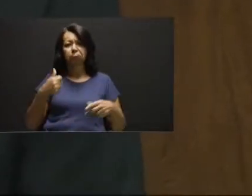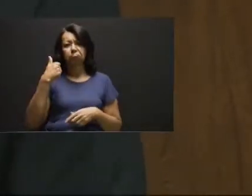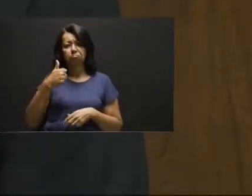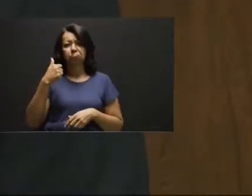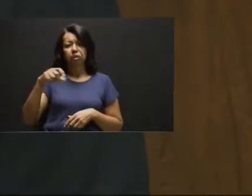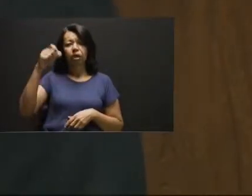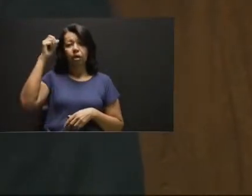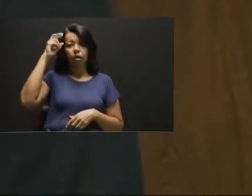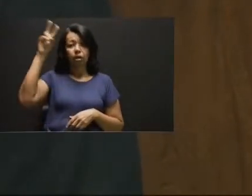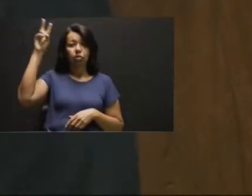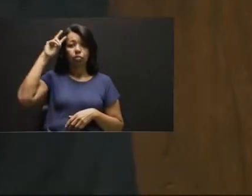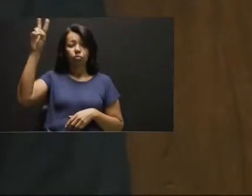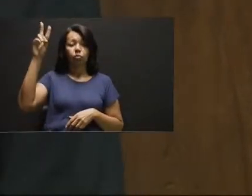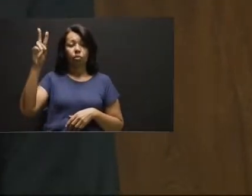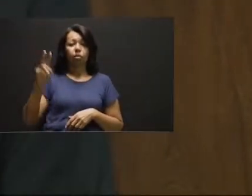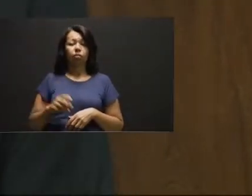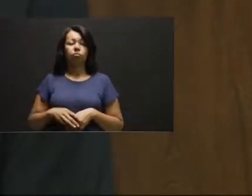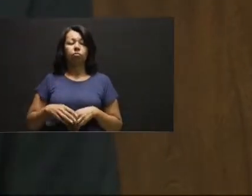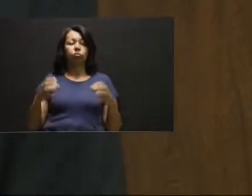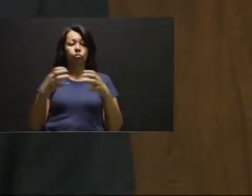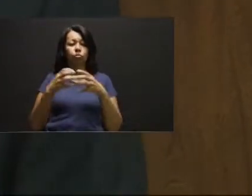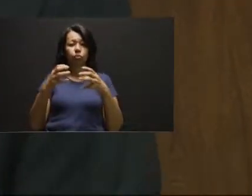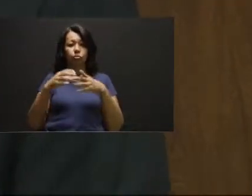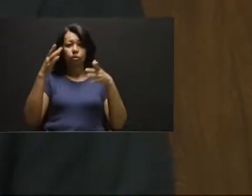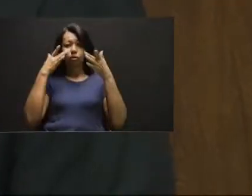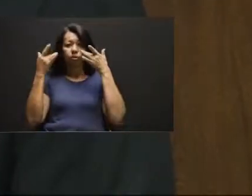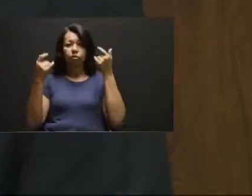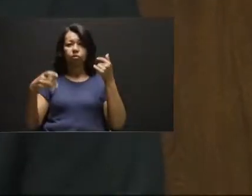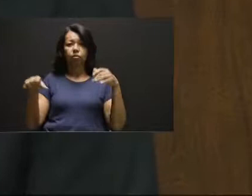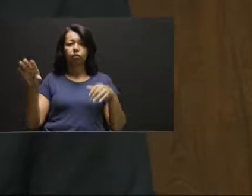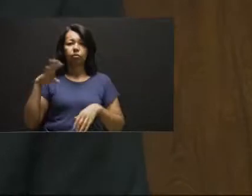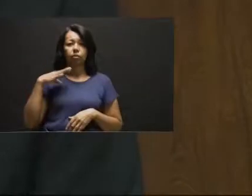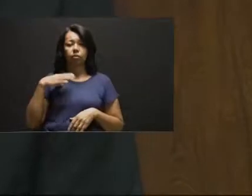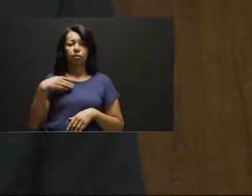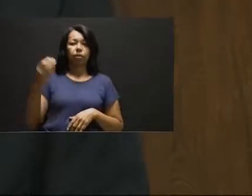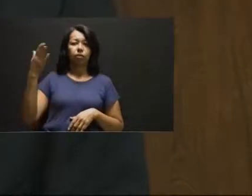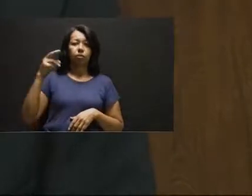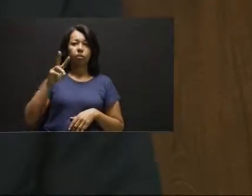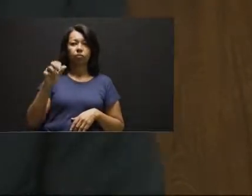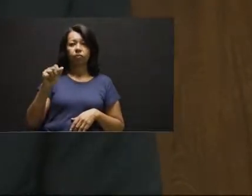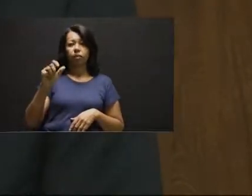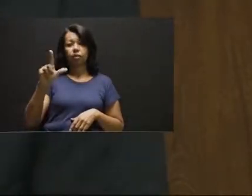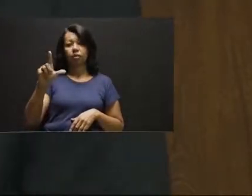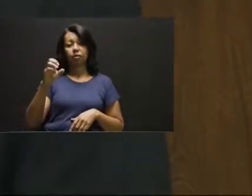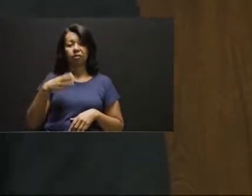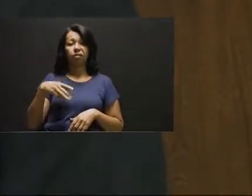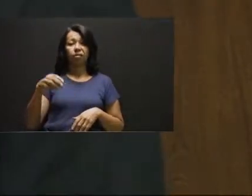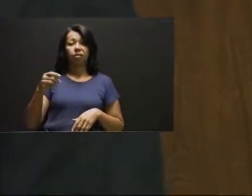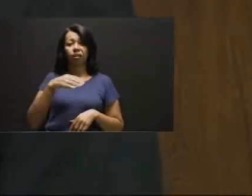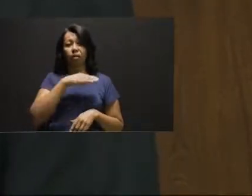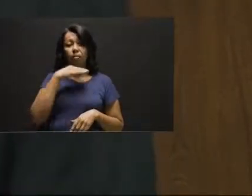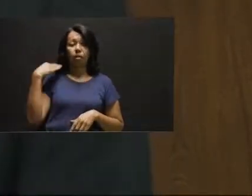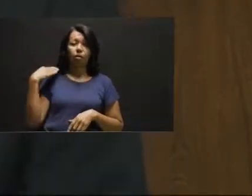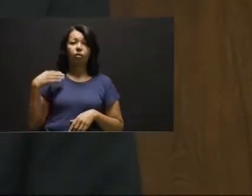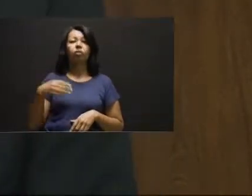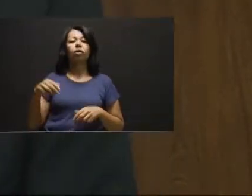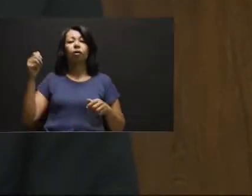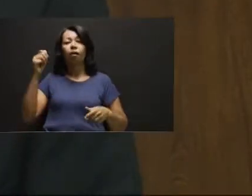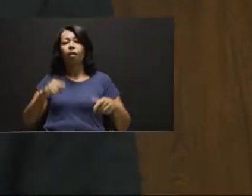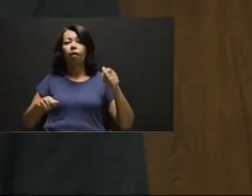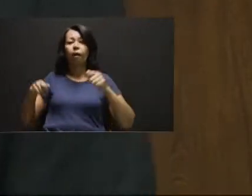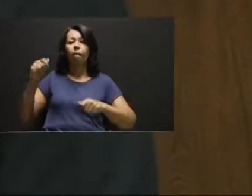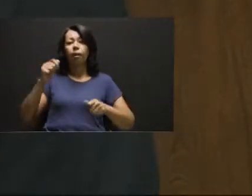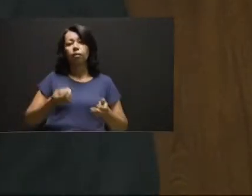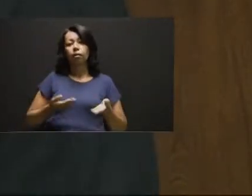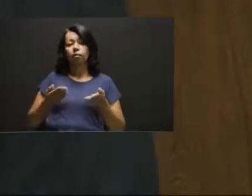história se confunde com os grupos artísticos quando o button era tido como vale da morte era a banda sinfônica de cubatão que levava e levava o nome